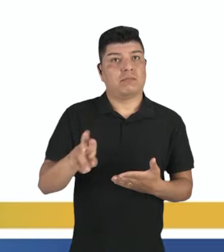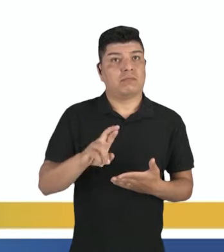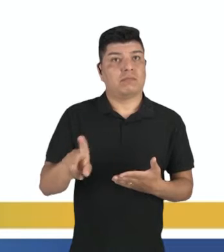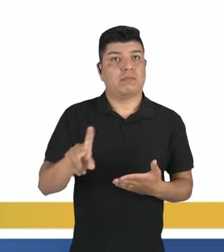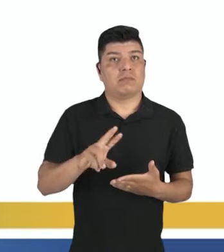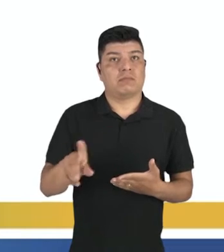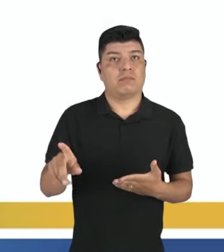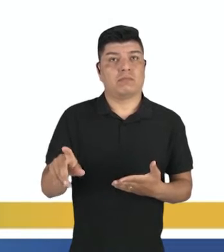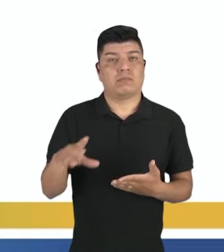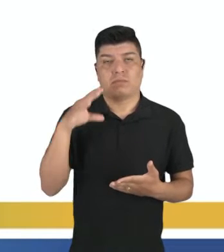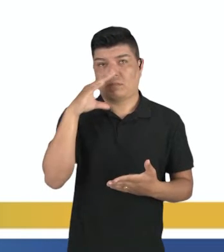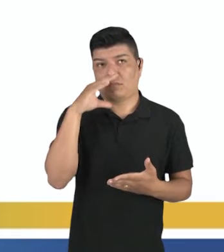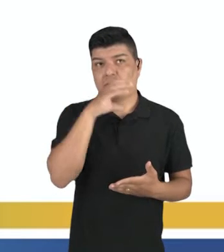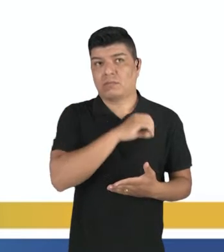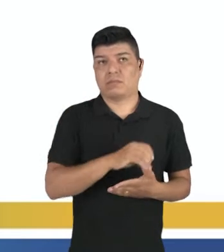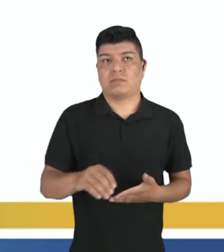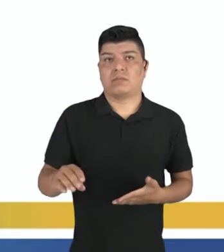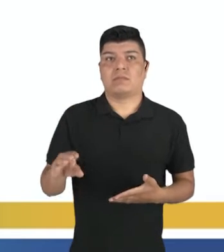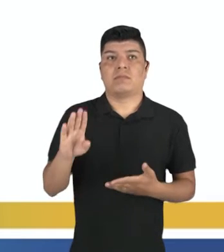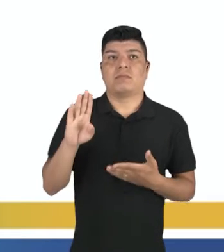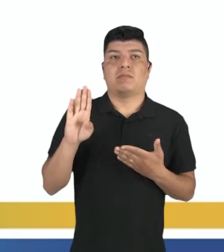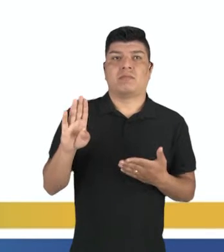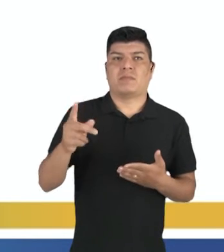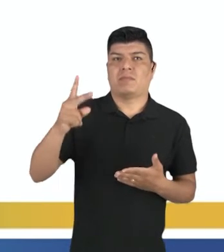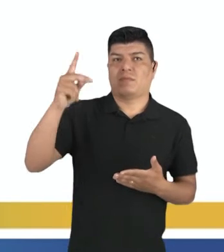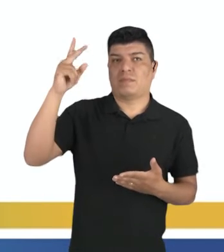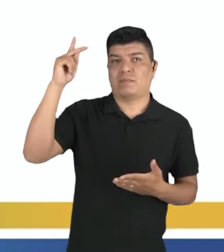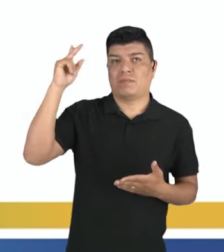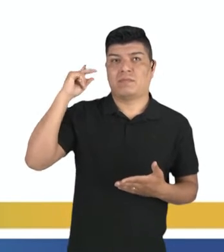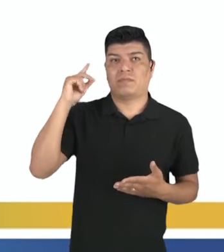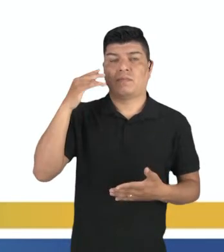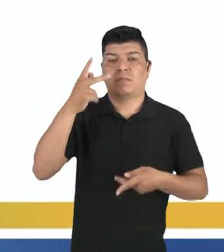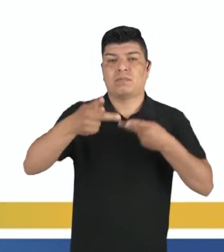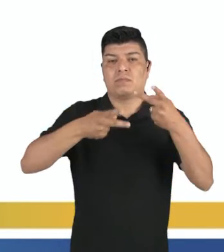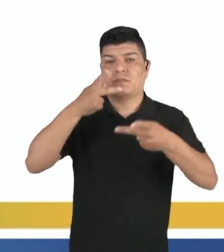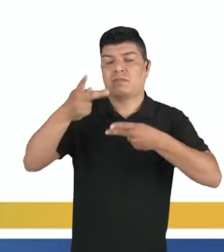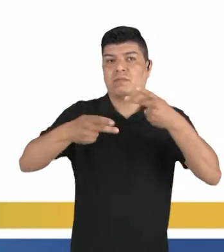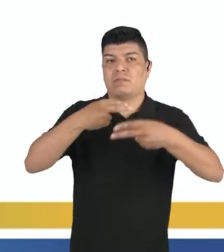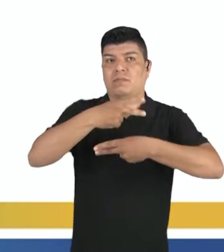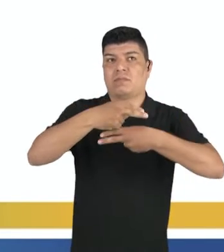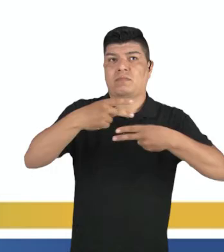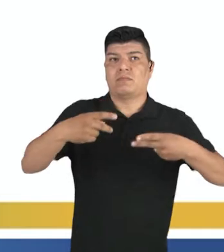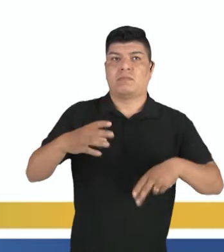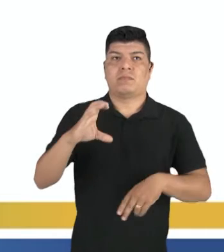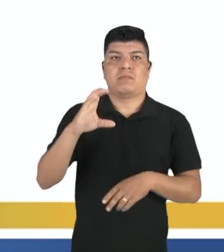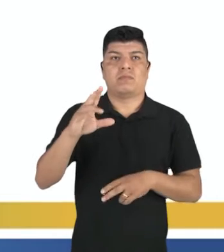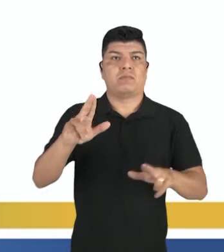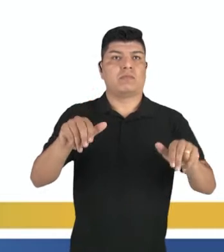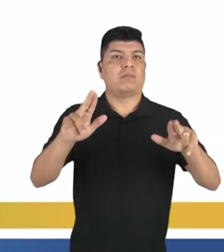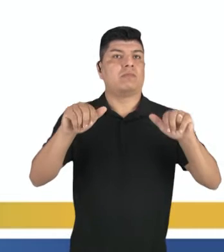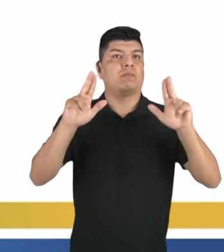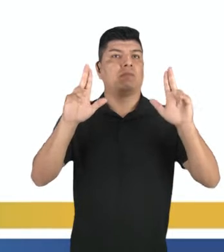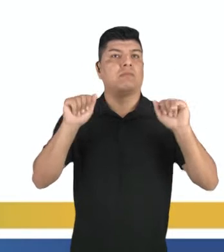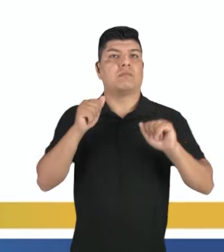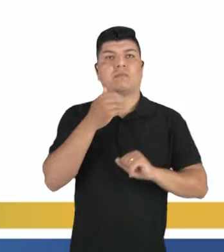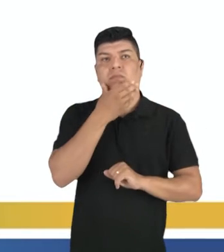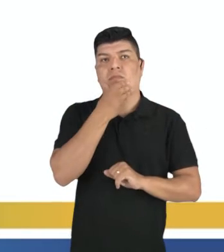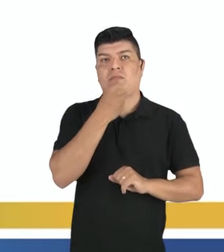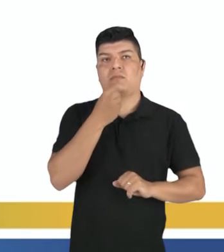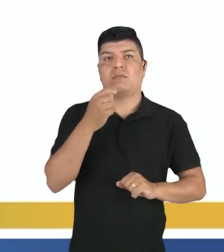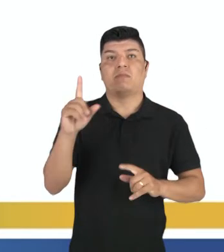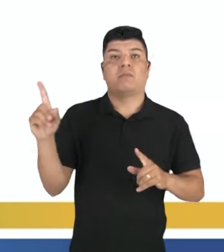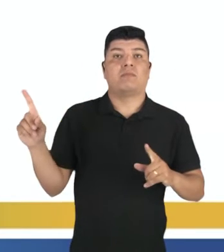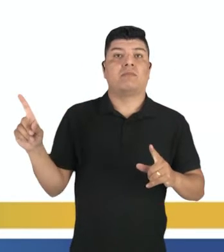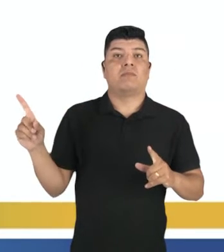um improviso. Faz muito tempo que lhe falei essas coisas. Nunca um homem se